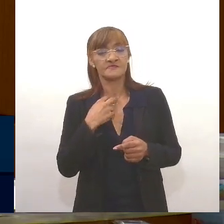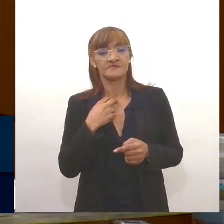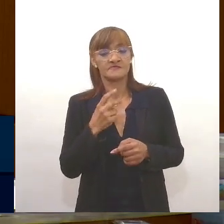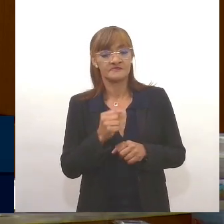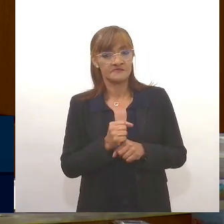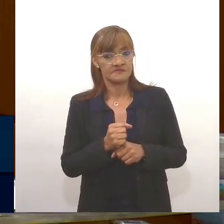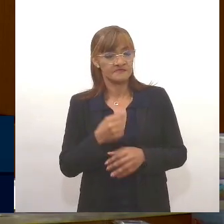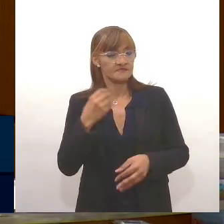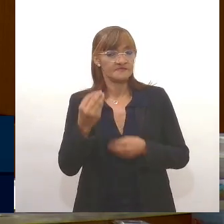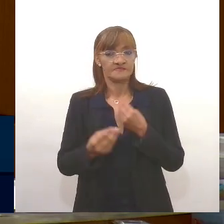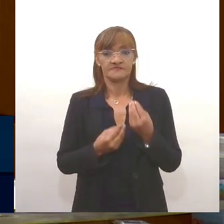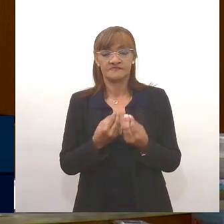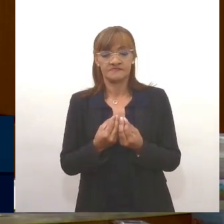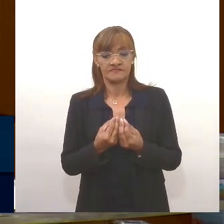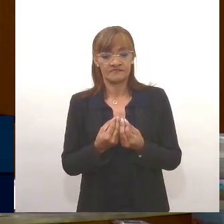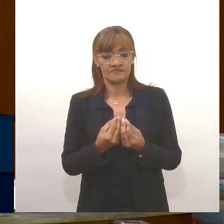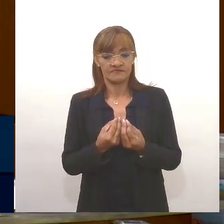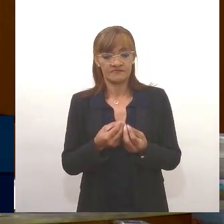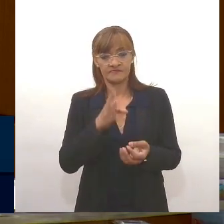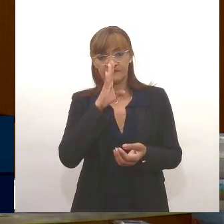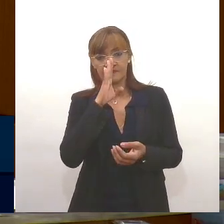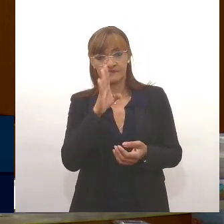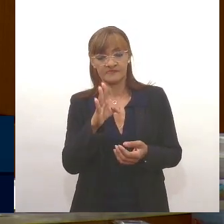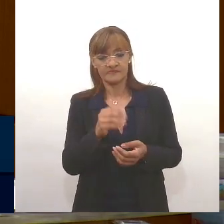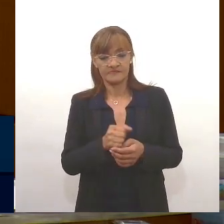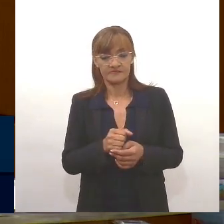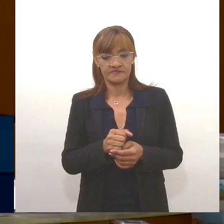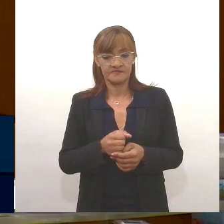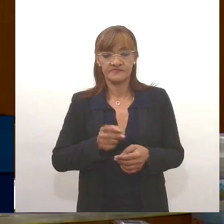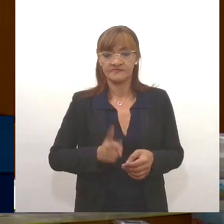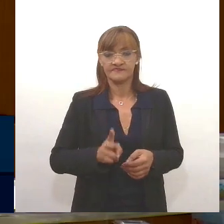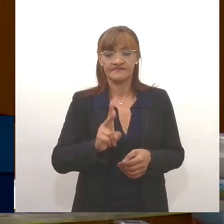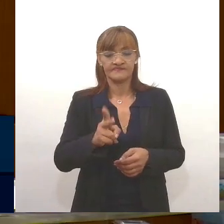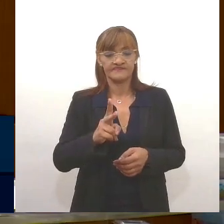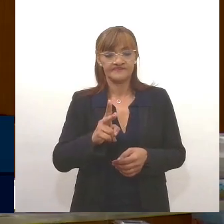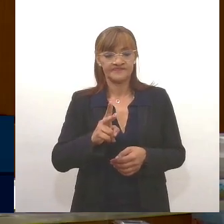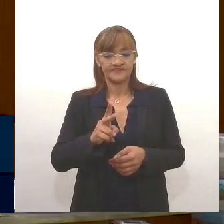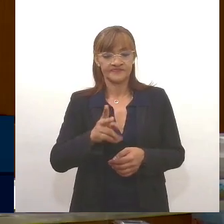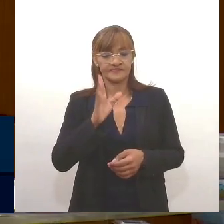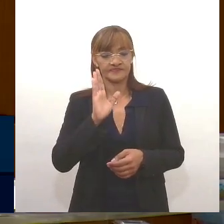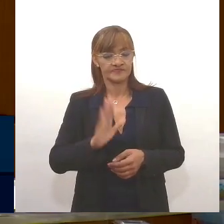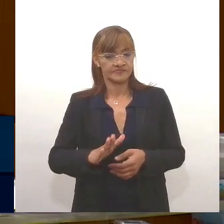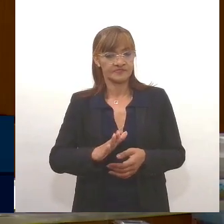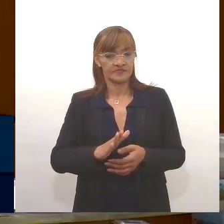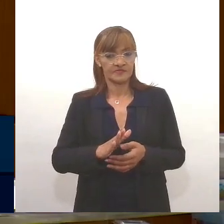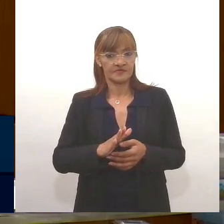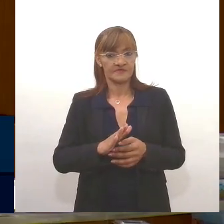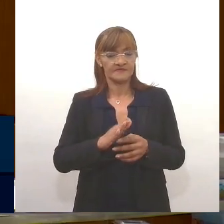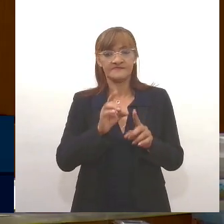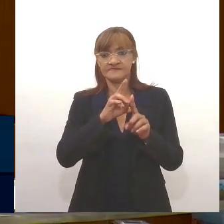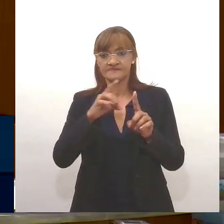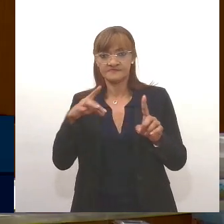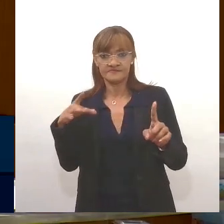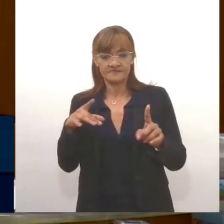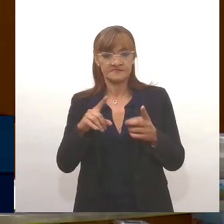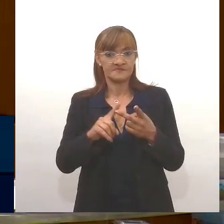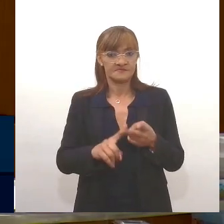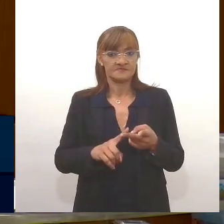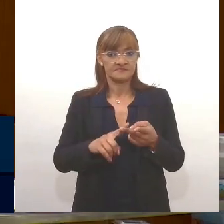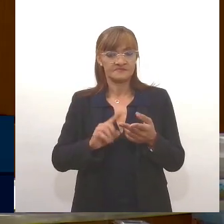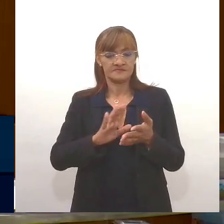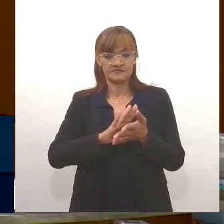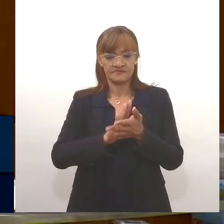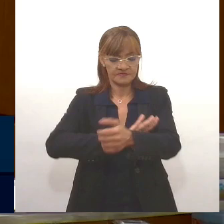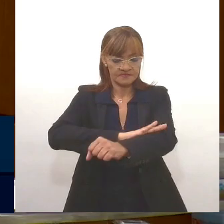manté as estruturas do racismo do machismo do capacitismo da fobia e da LGBT